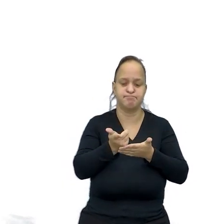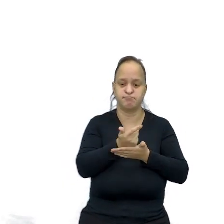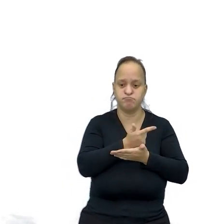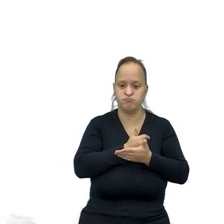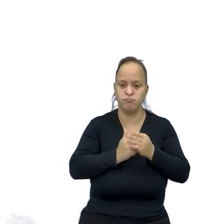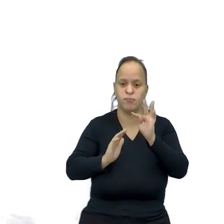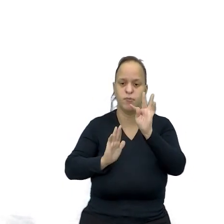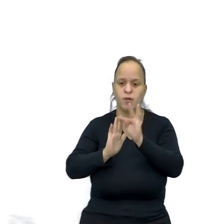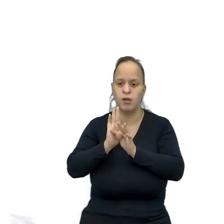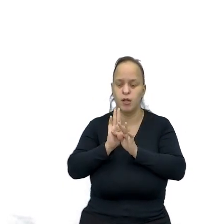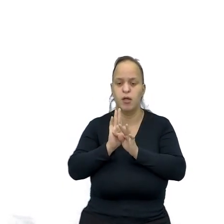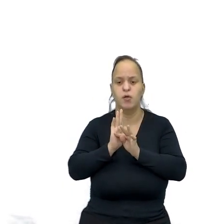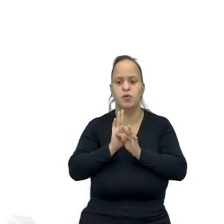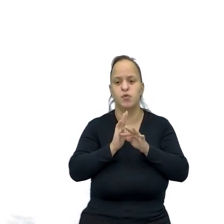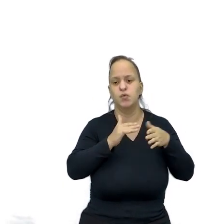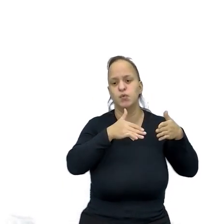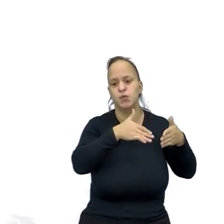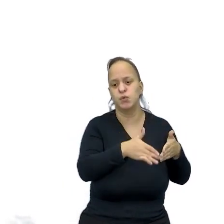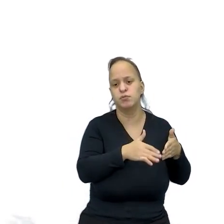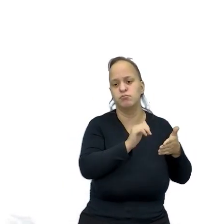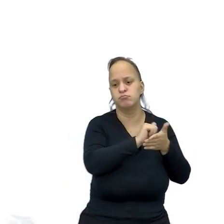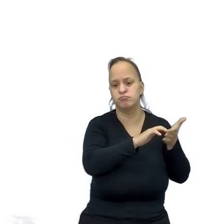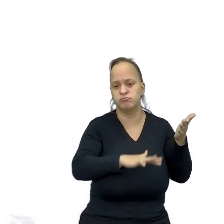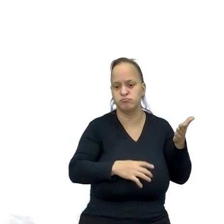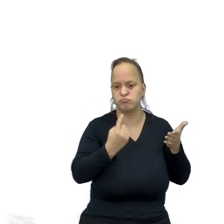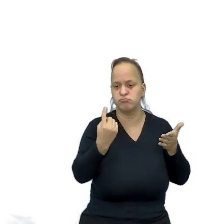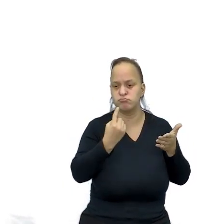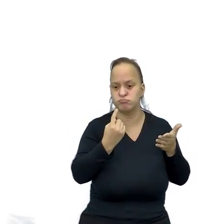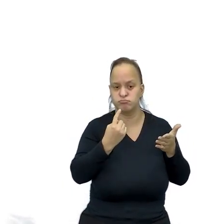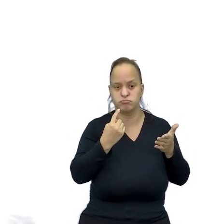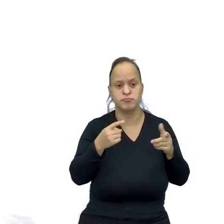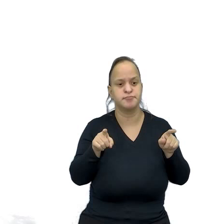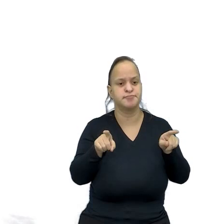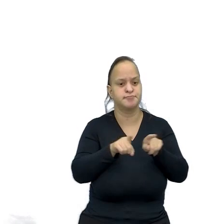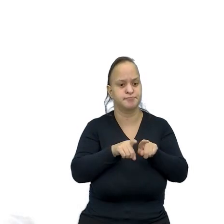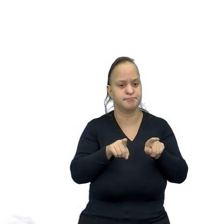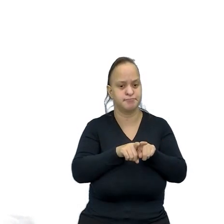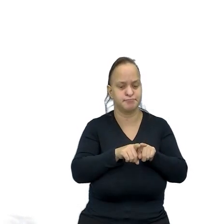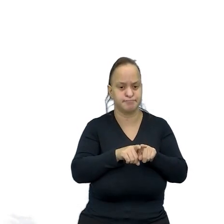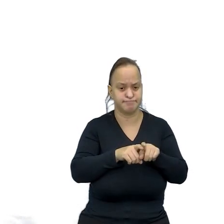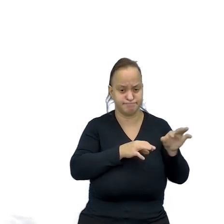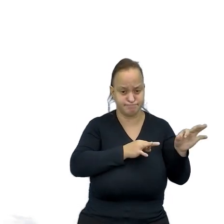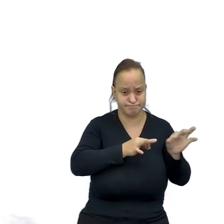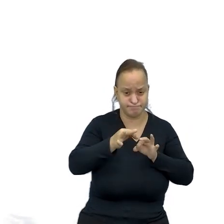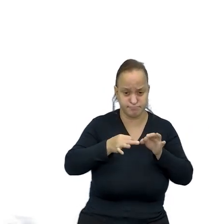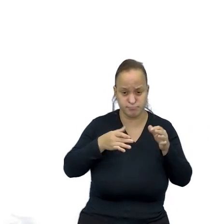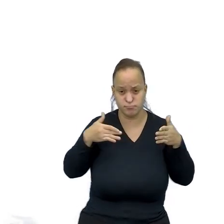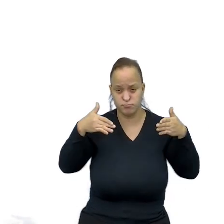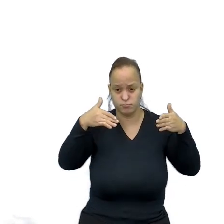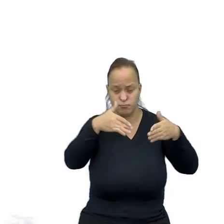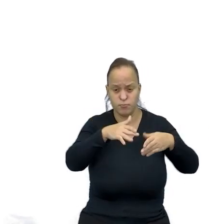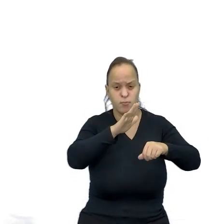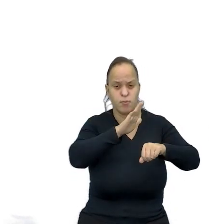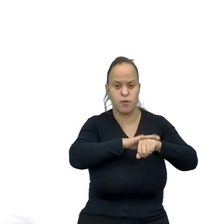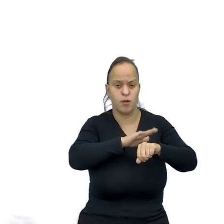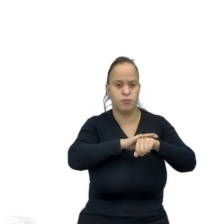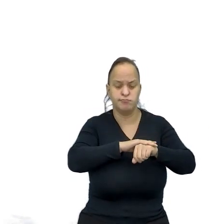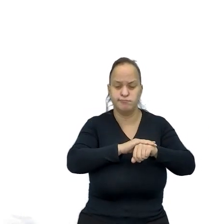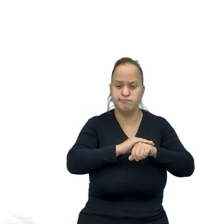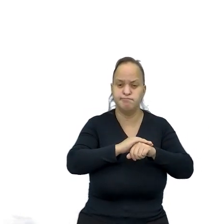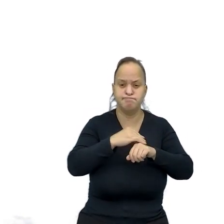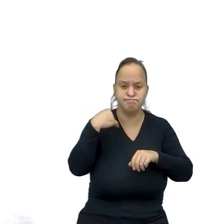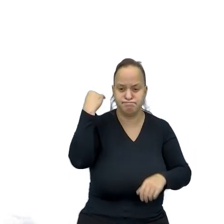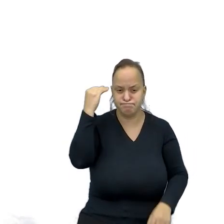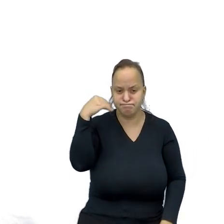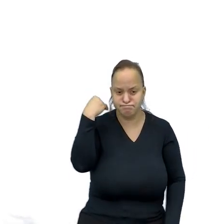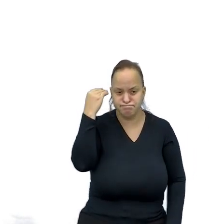1. Refletimos sobre o planejamento com foco nas produções de sentidos relativas a gêneros textuais